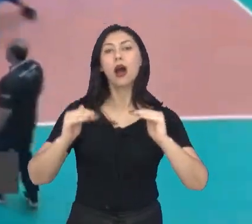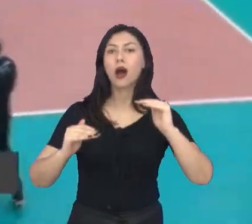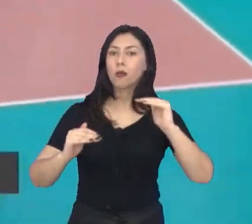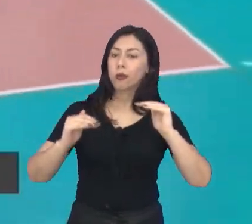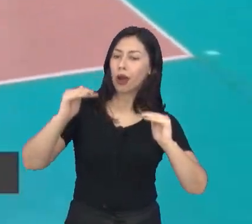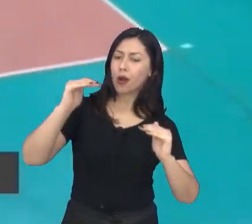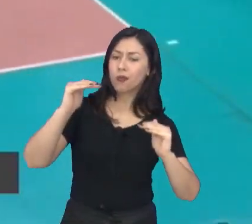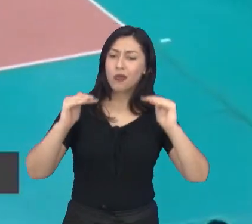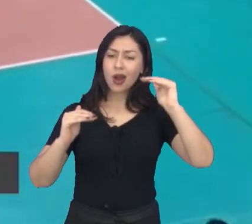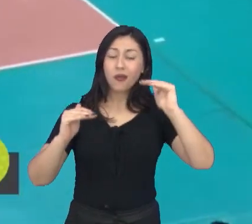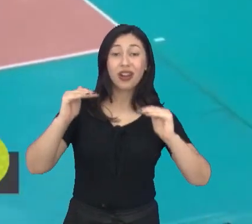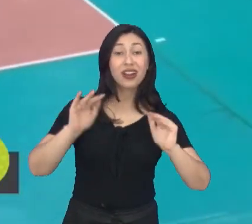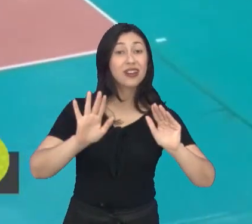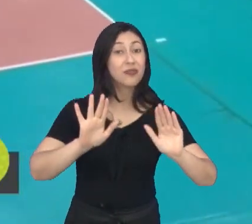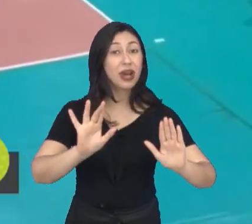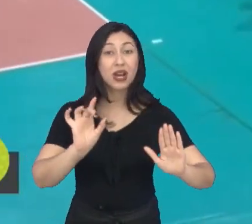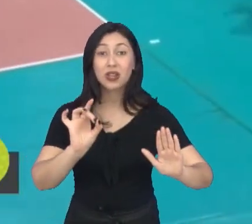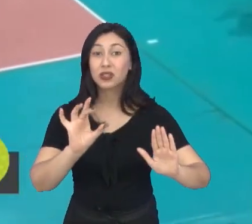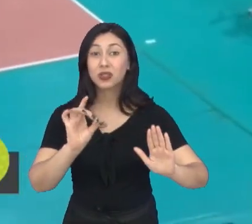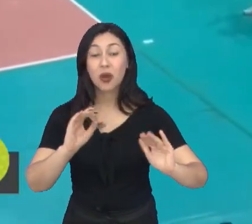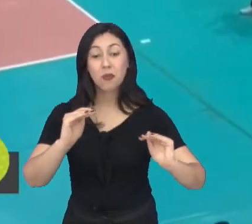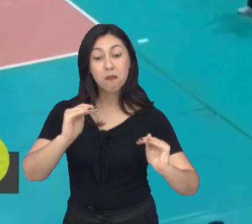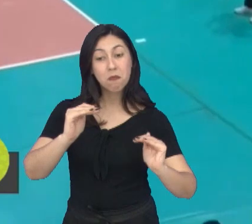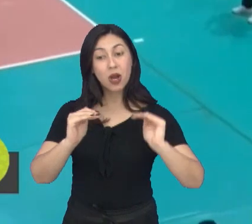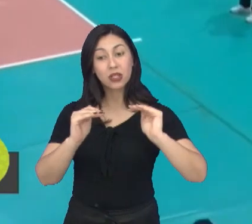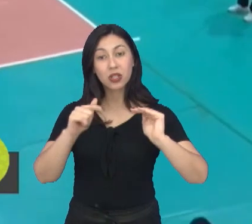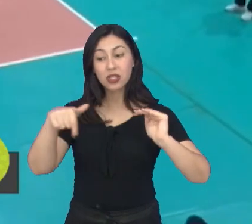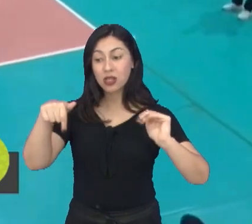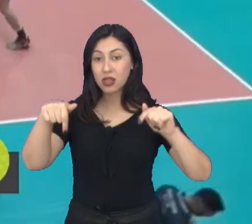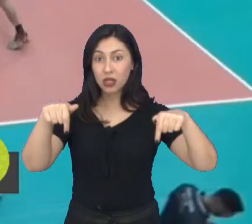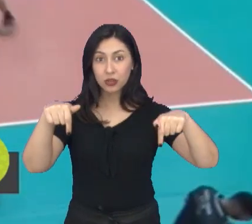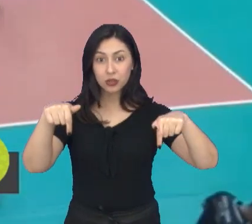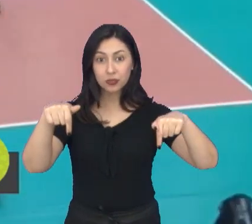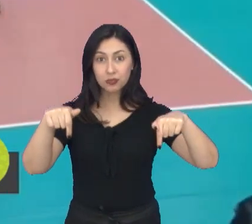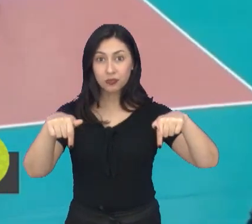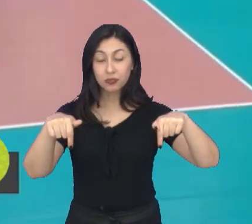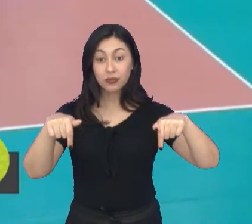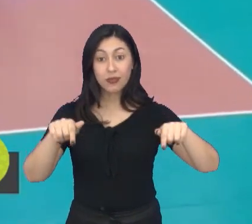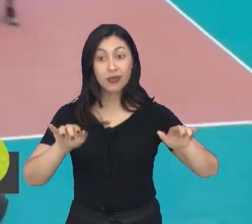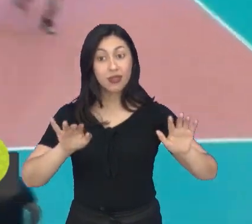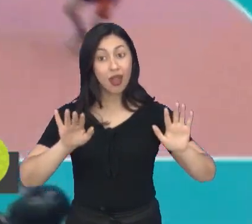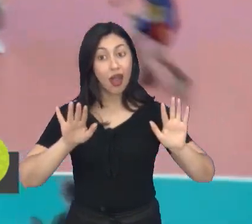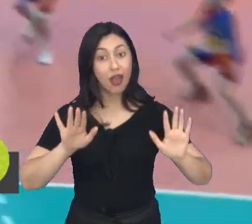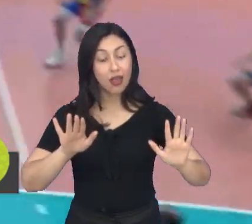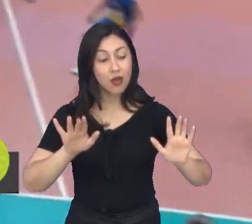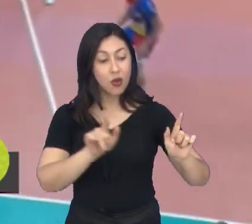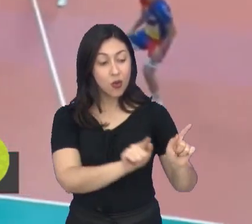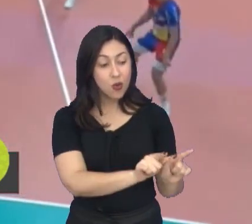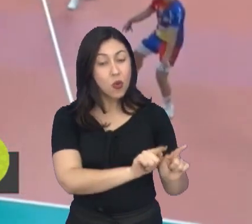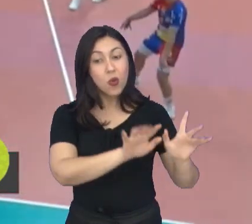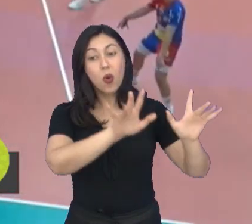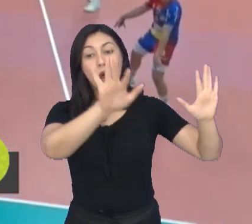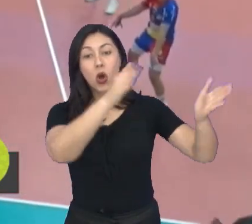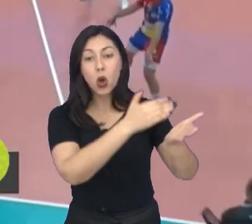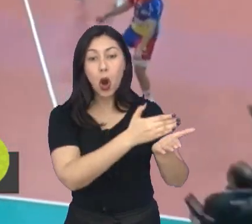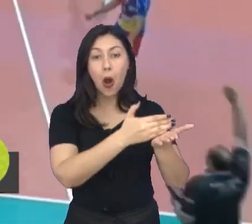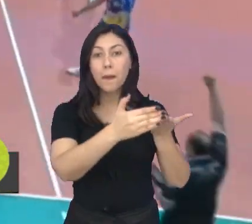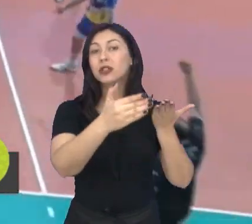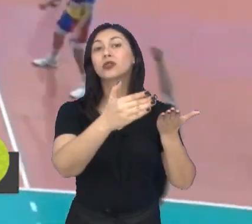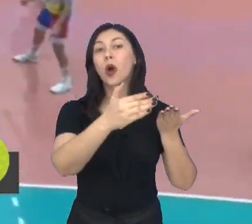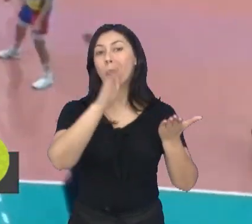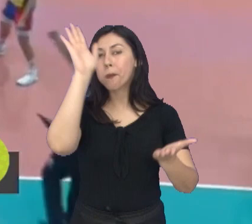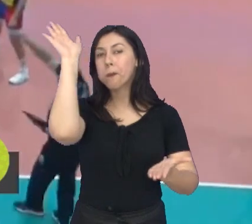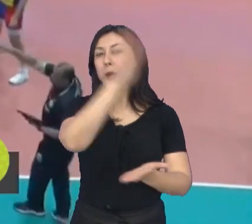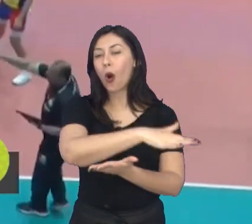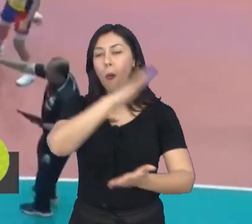pontos, mas isso durou até o empate em 7-7. A partir daí, o Guarulhos começou a tomar conta do